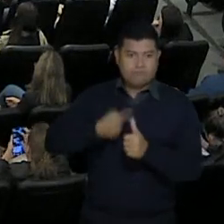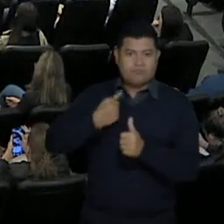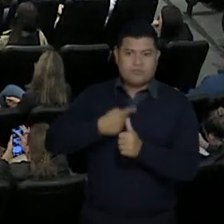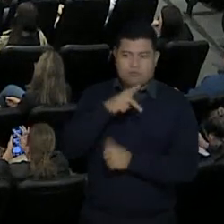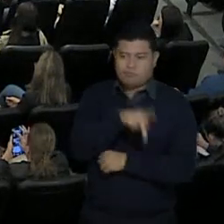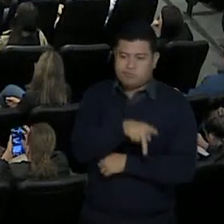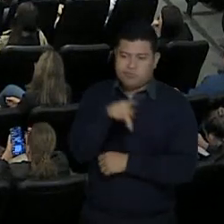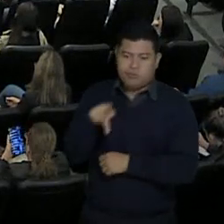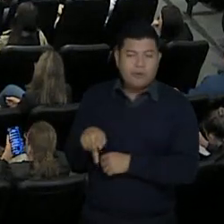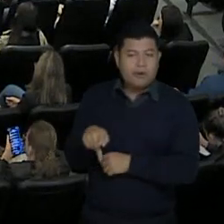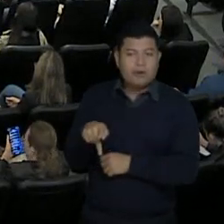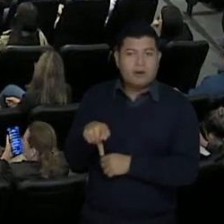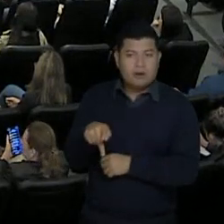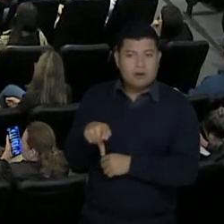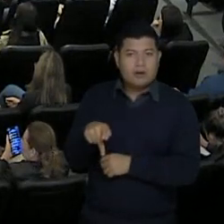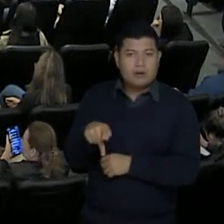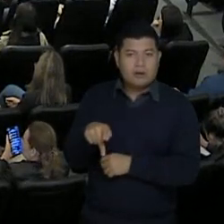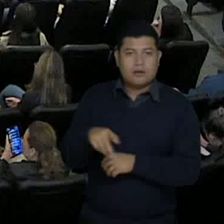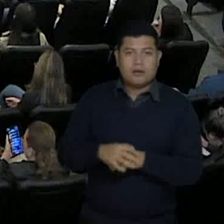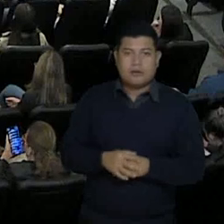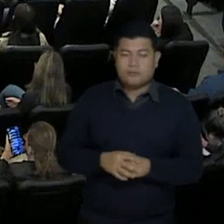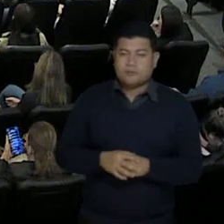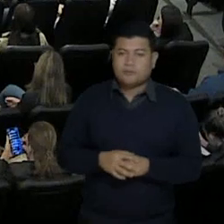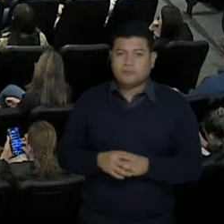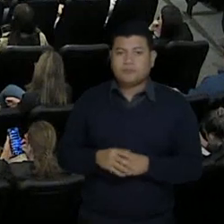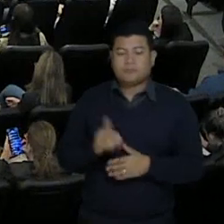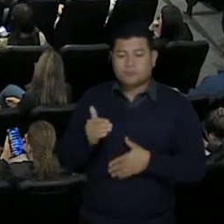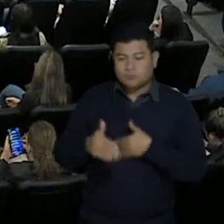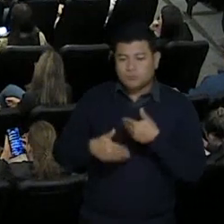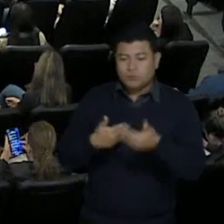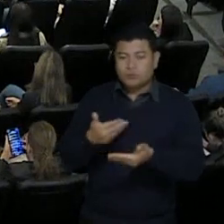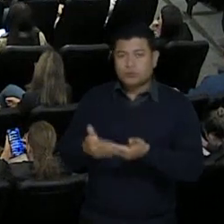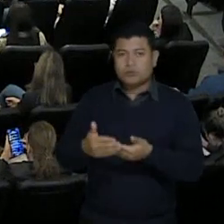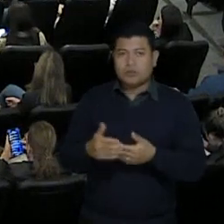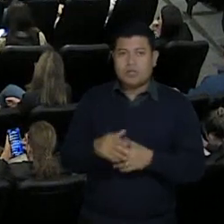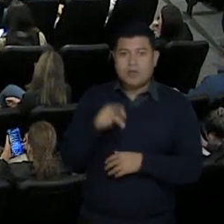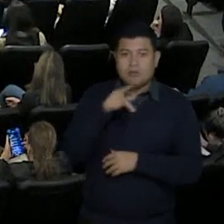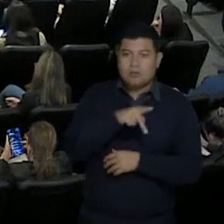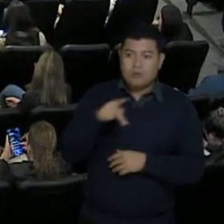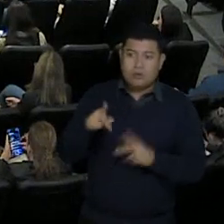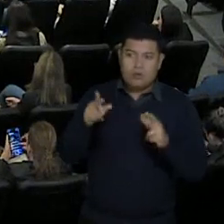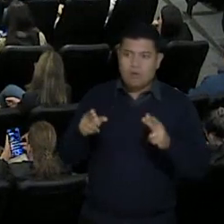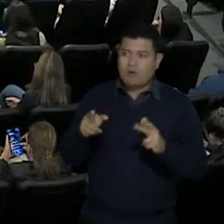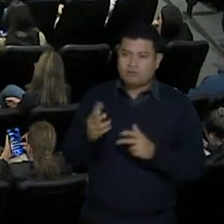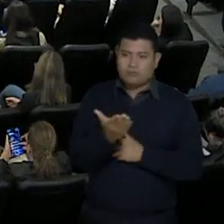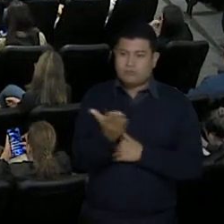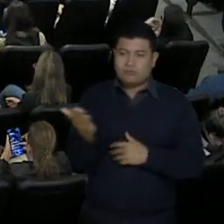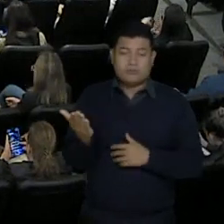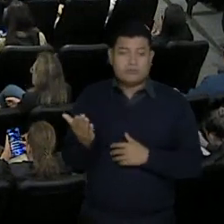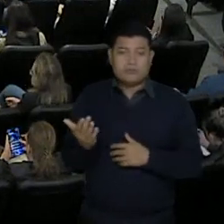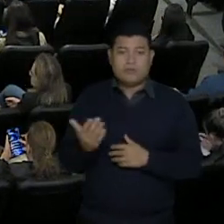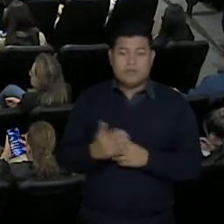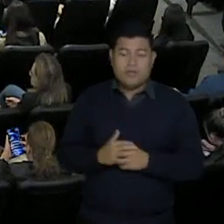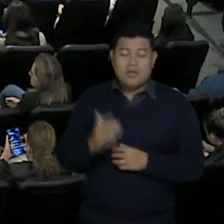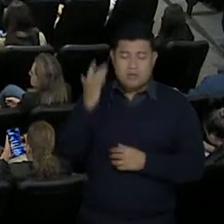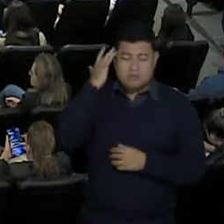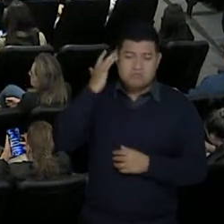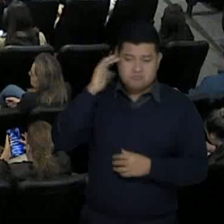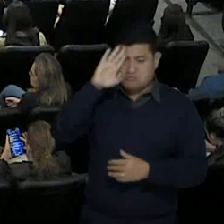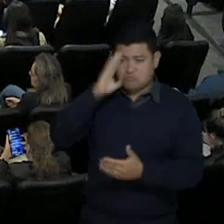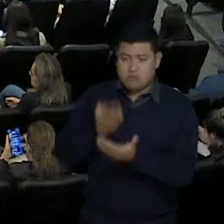professora eu passei por todas as etapas eu acho que como a professora passa professora